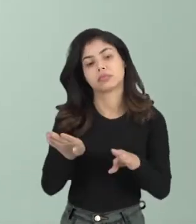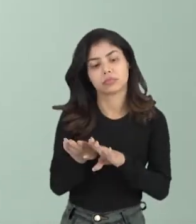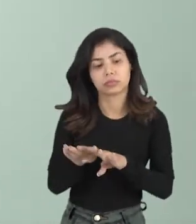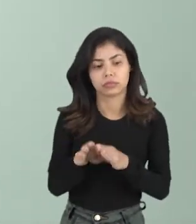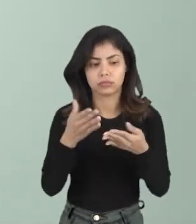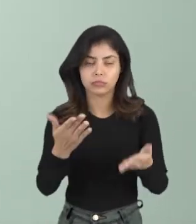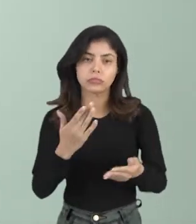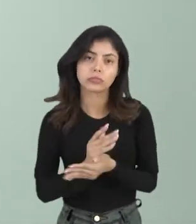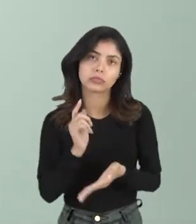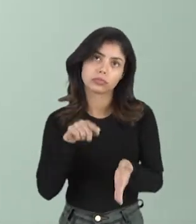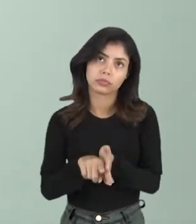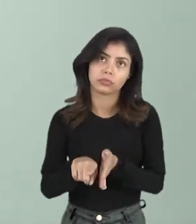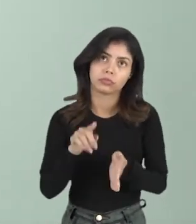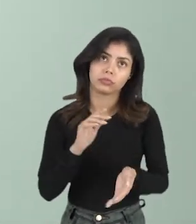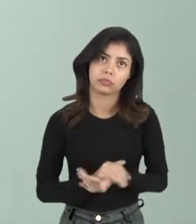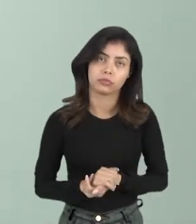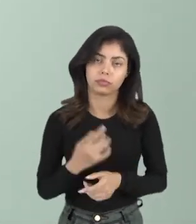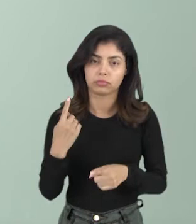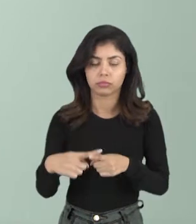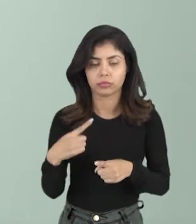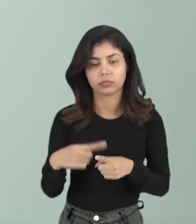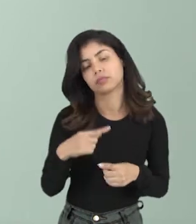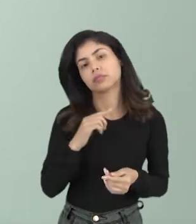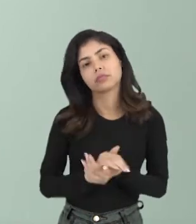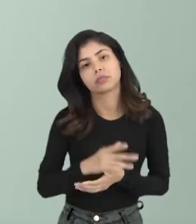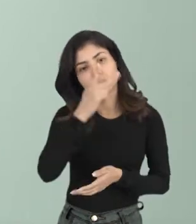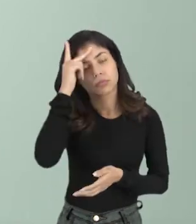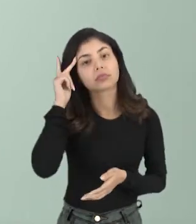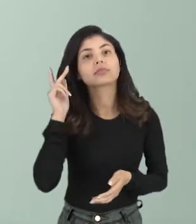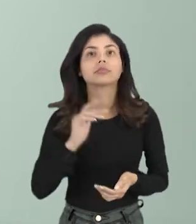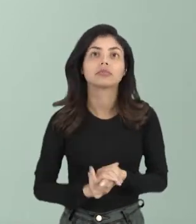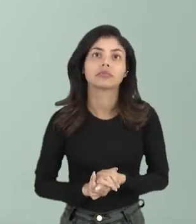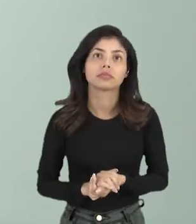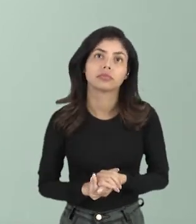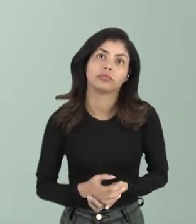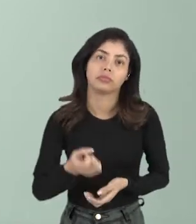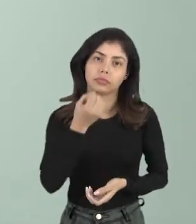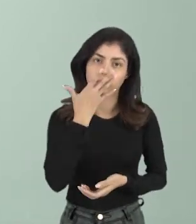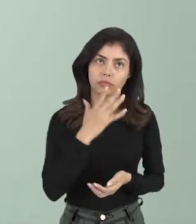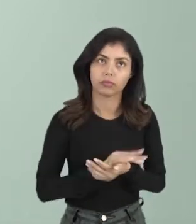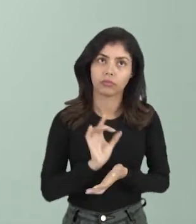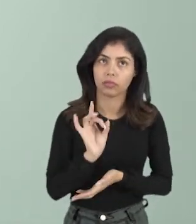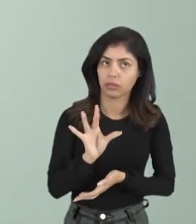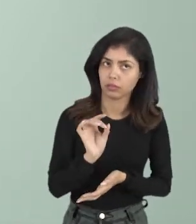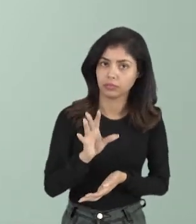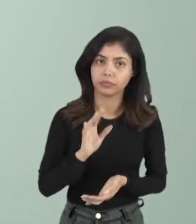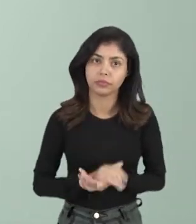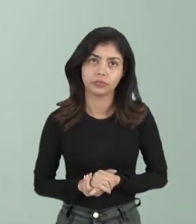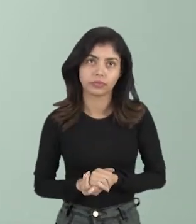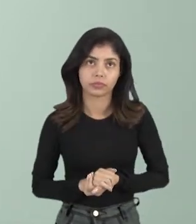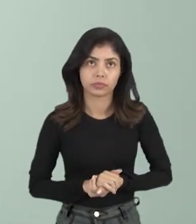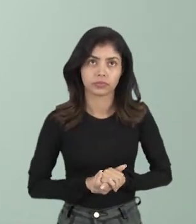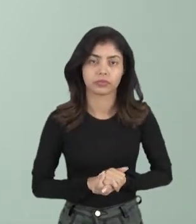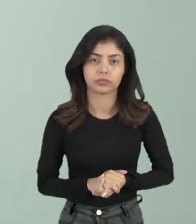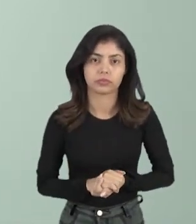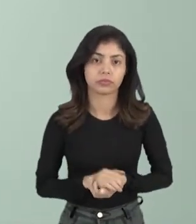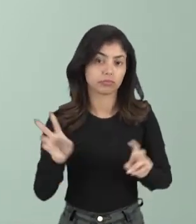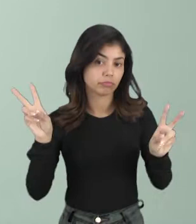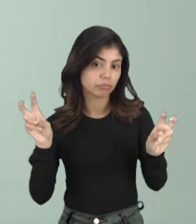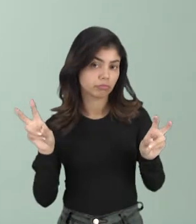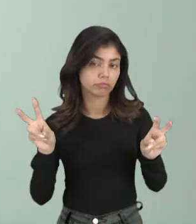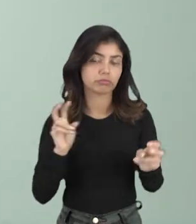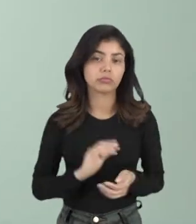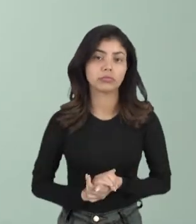então, começou a ser questionada. Por quê? Porque as pessoas que fotografavam precisavam apenas ali em